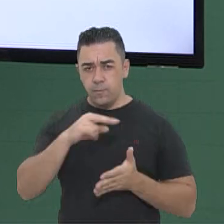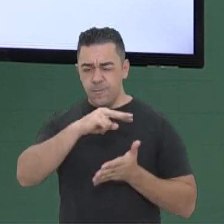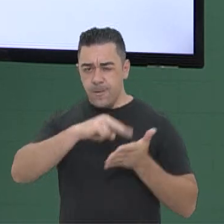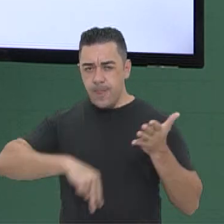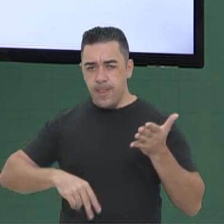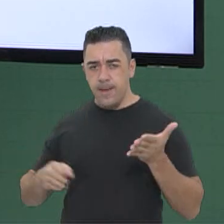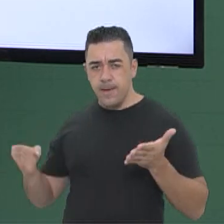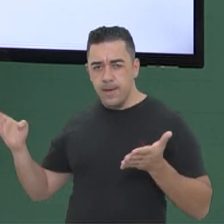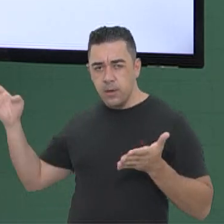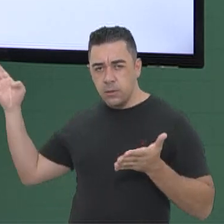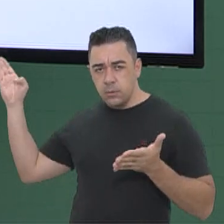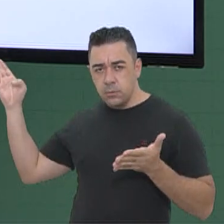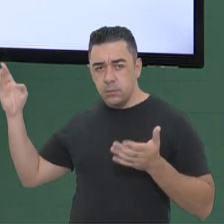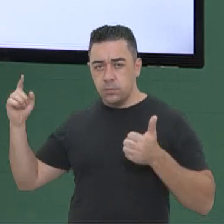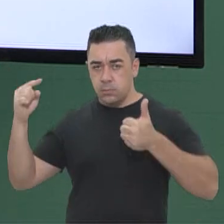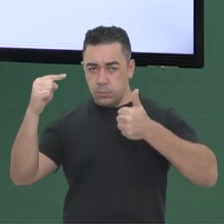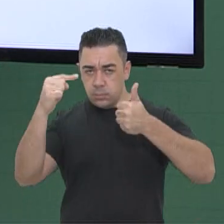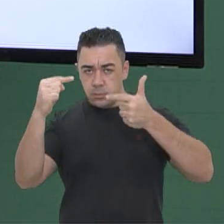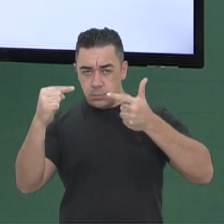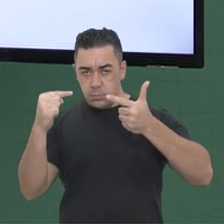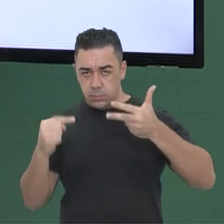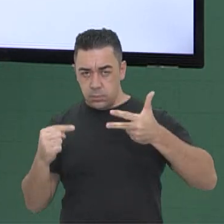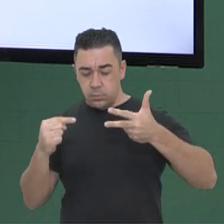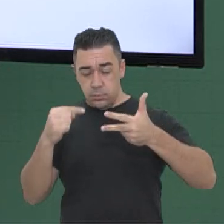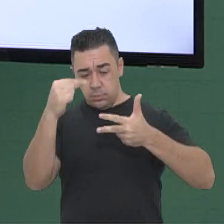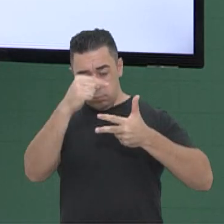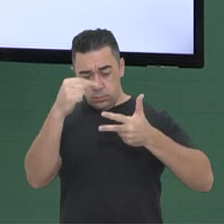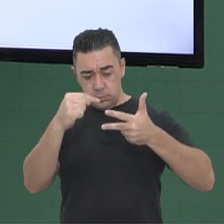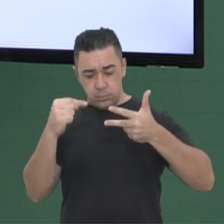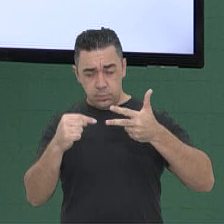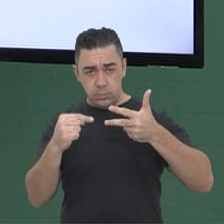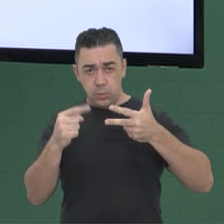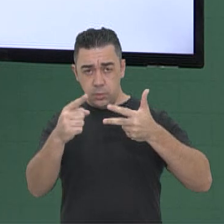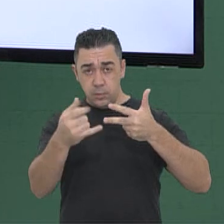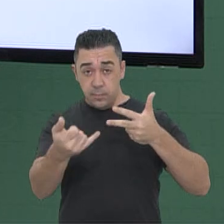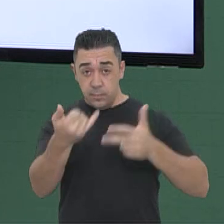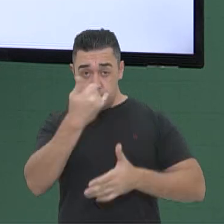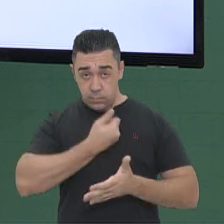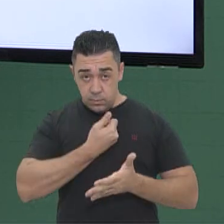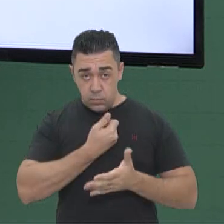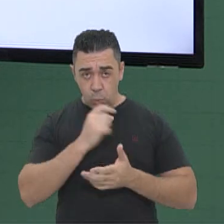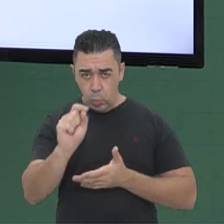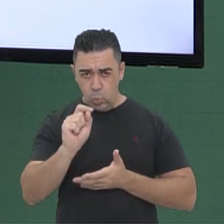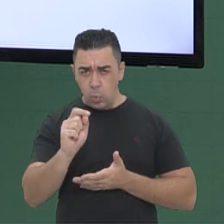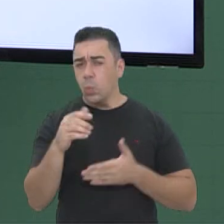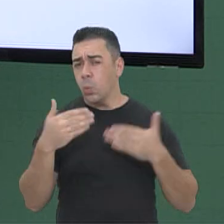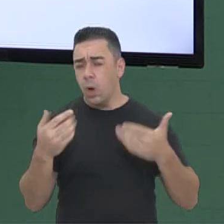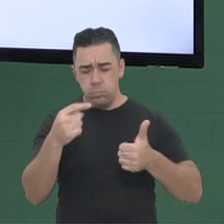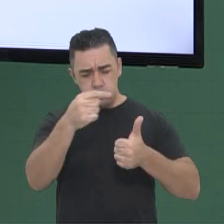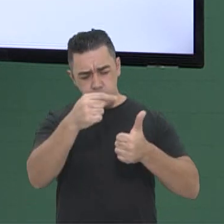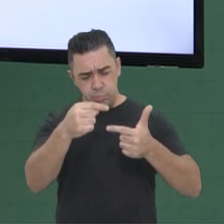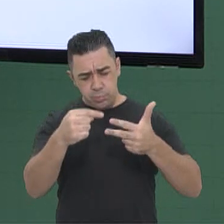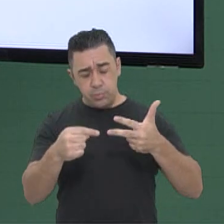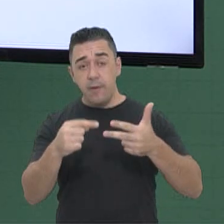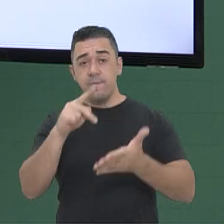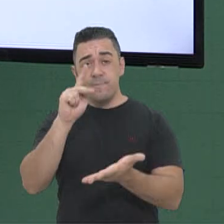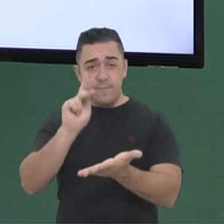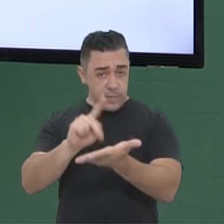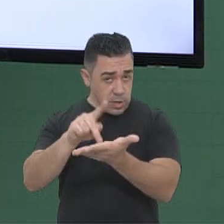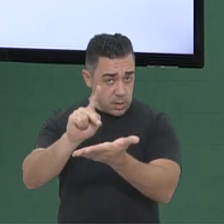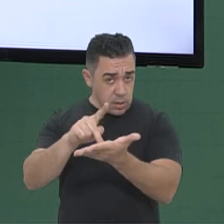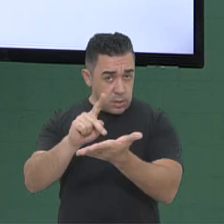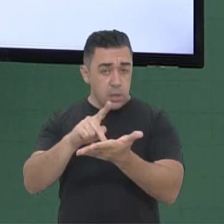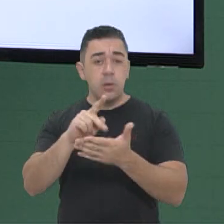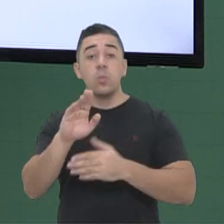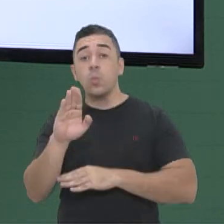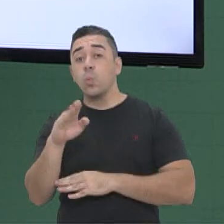lerem essas 3 afirmações e vocês irão dizer para mim qual informação é verdadeira e